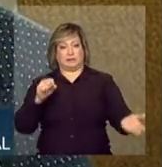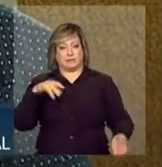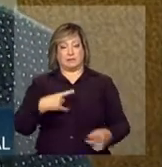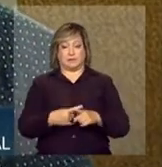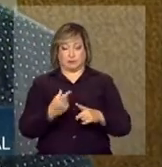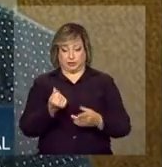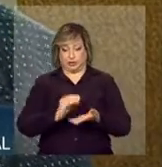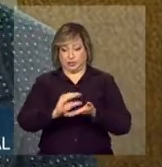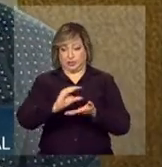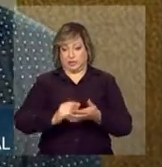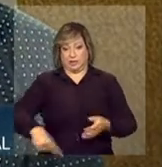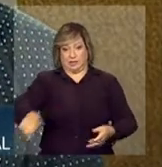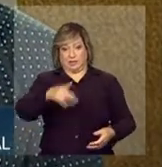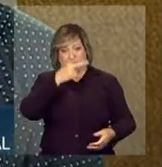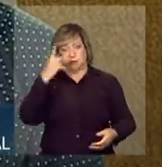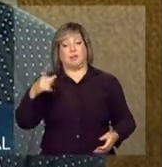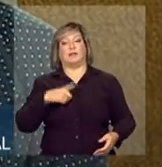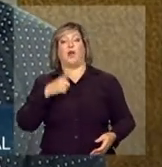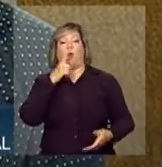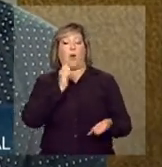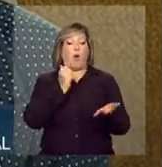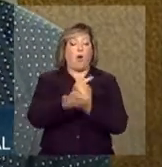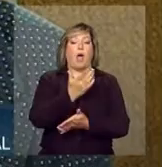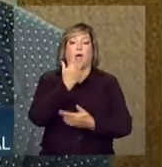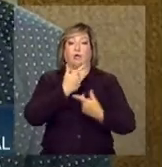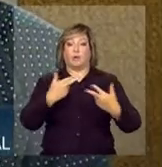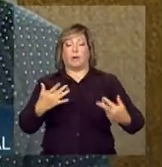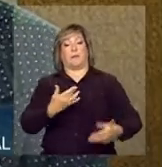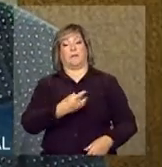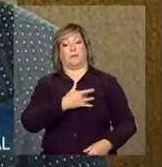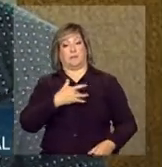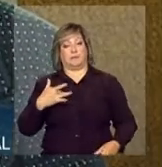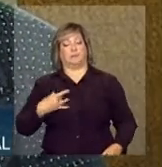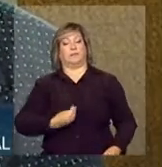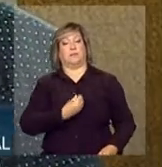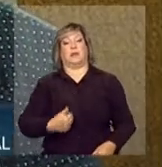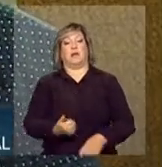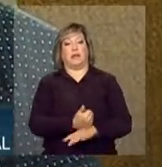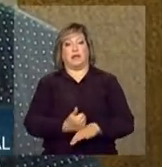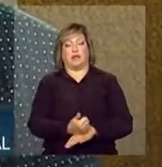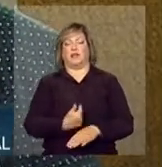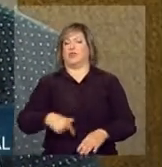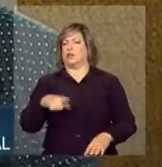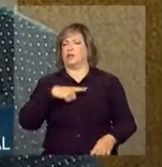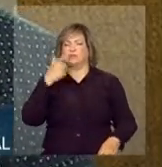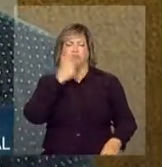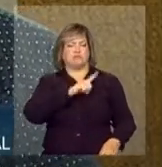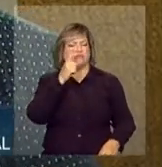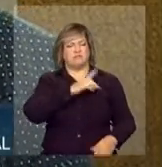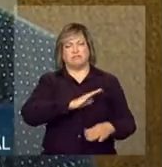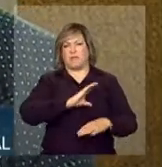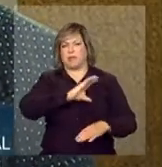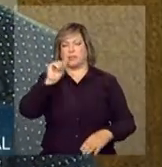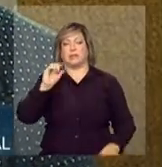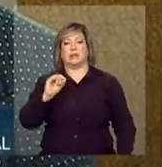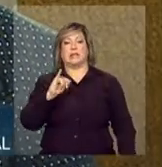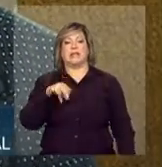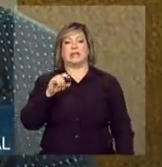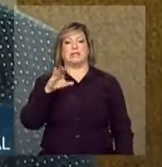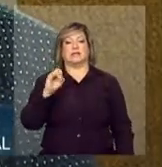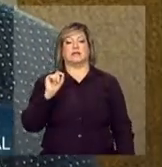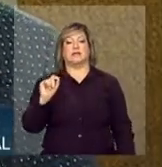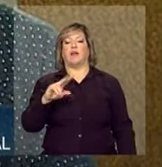dando dinheiro para essa população que ela está conseguindo comprar e se alimentar melhor, e nós estamos batendo todos os índices de redução da desnutrição no